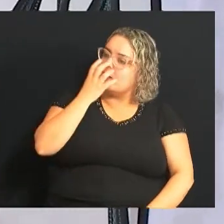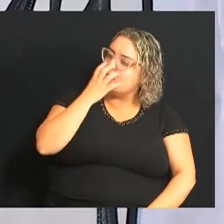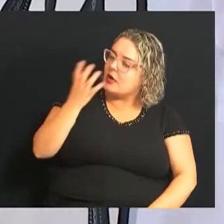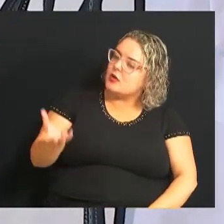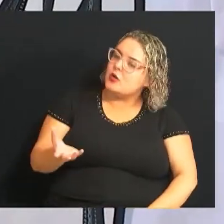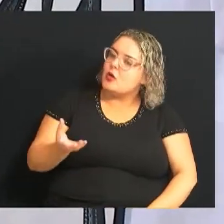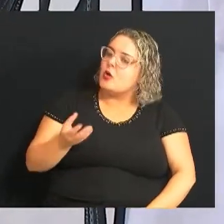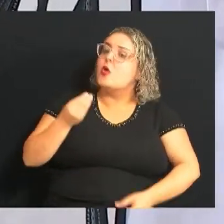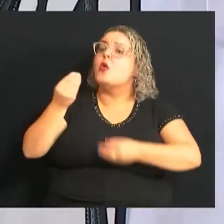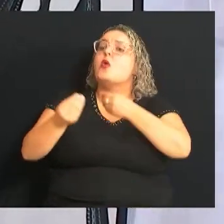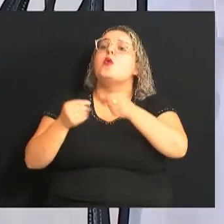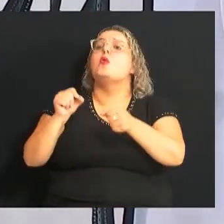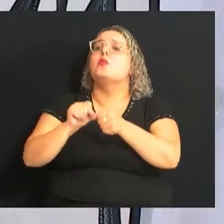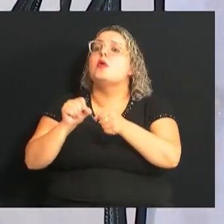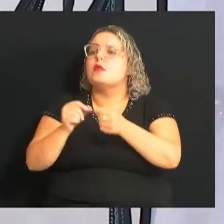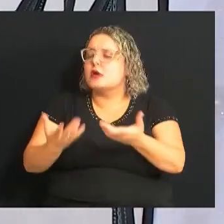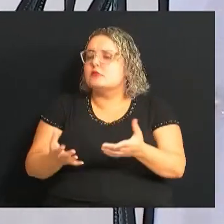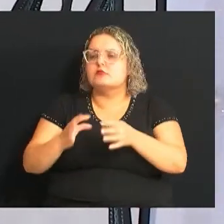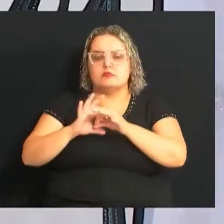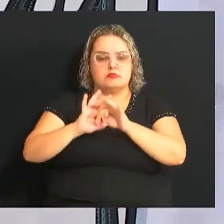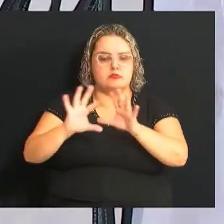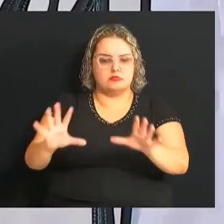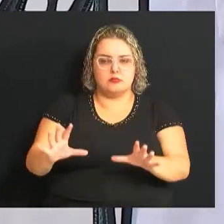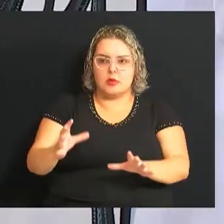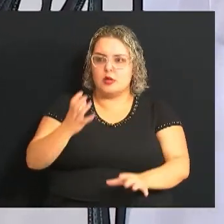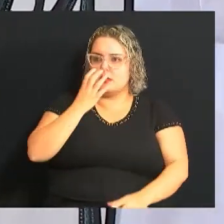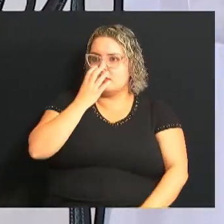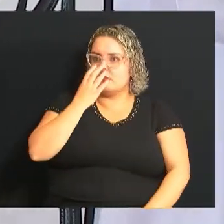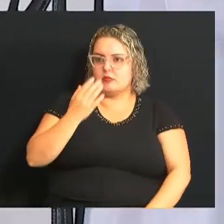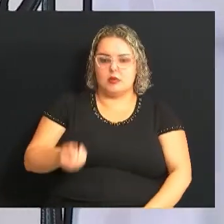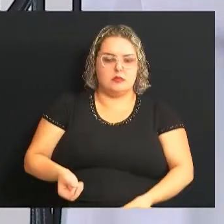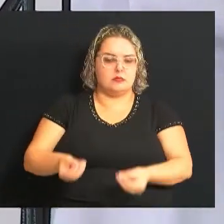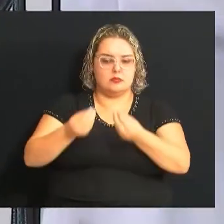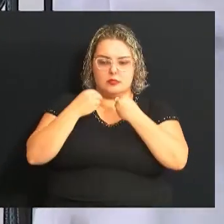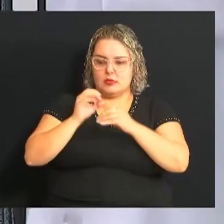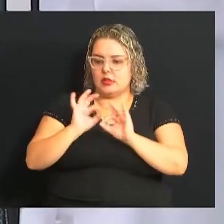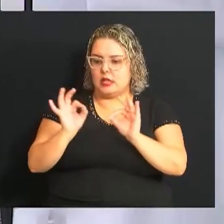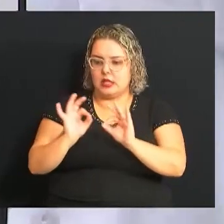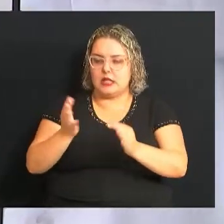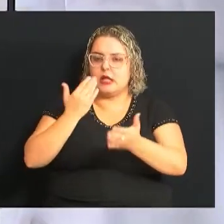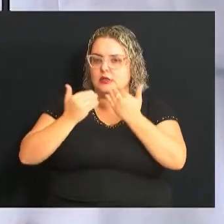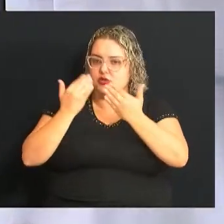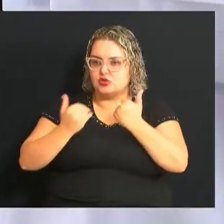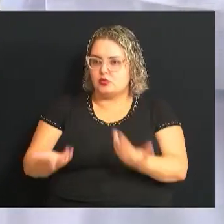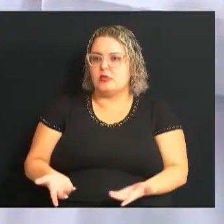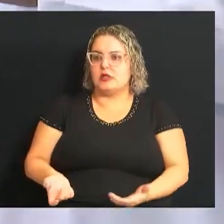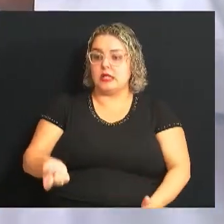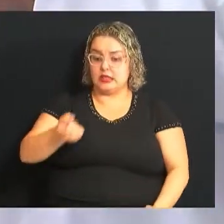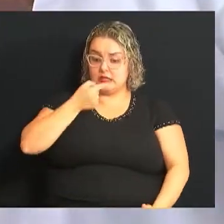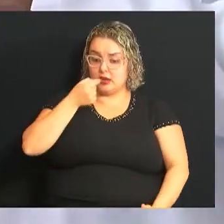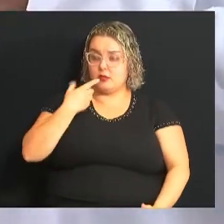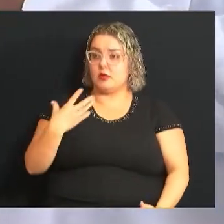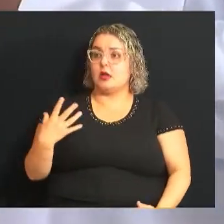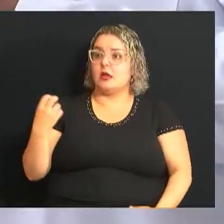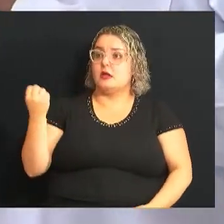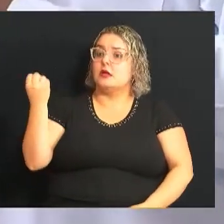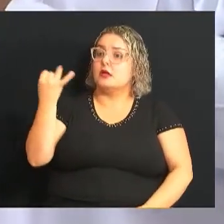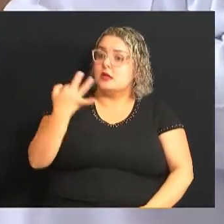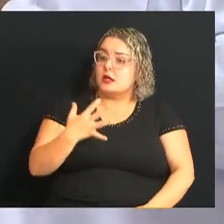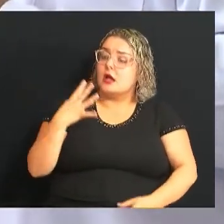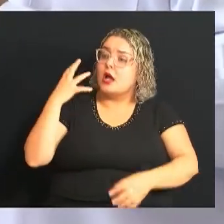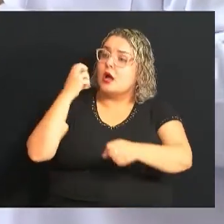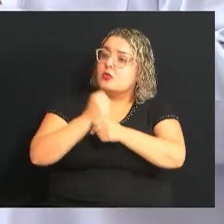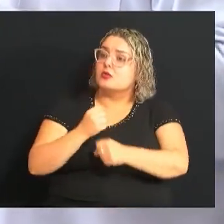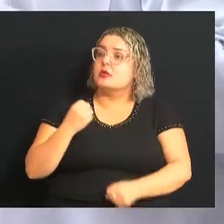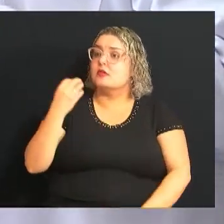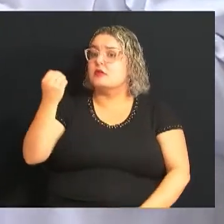gente faz? A gente deixa o animal em jejum, a gente dá um remédio, a gente tem que calcular aí o tempo de viagem, como é que